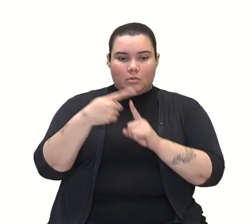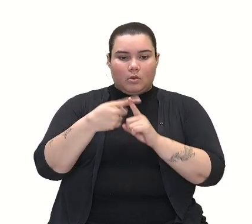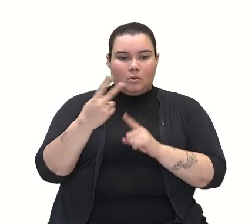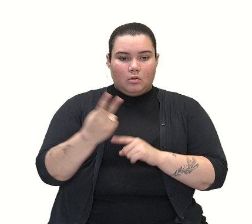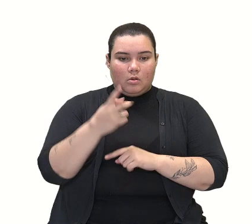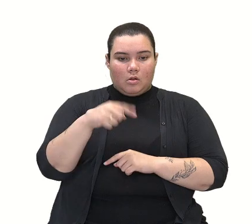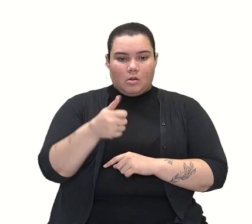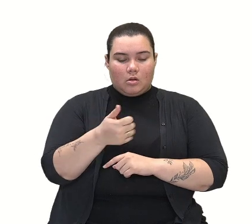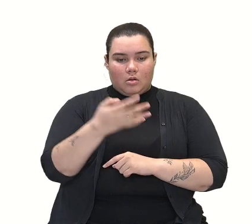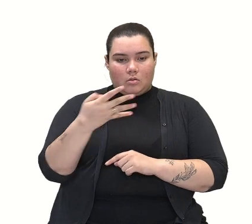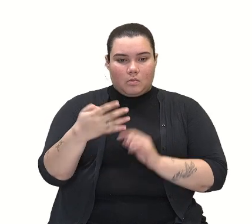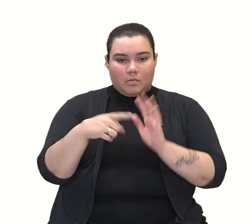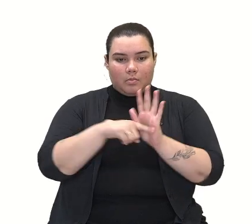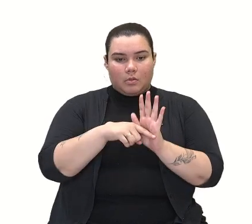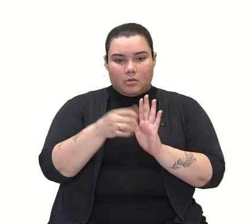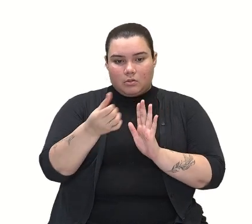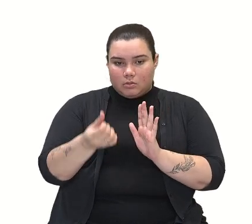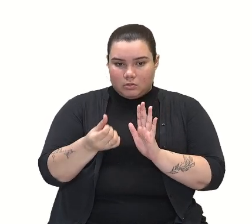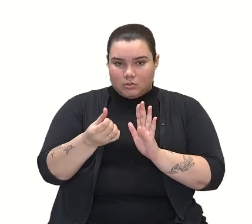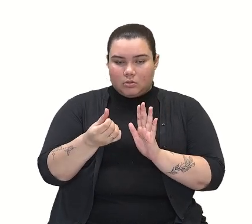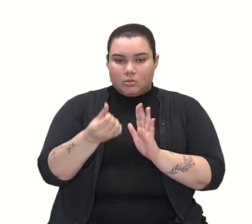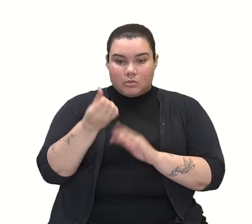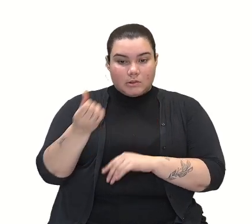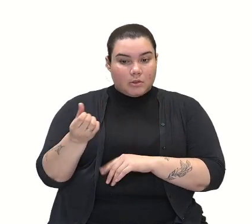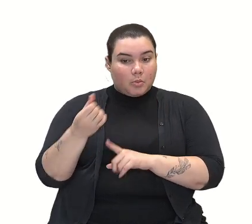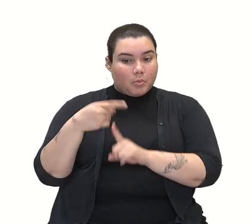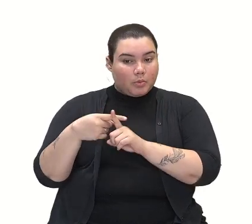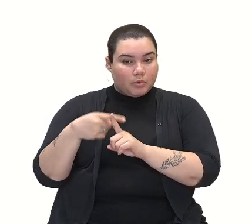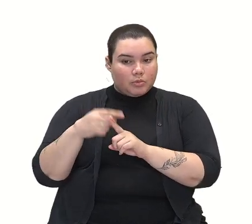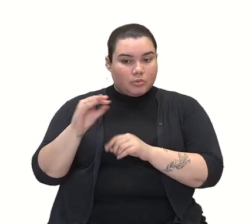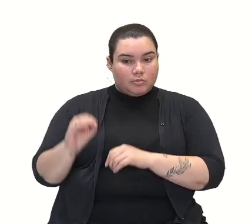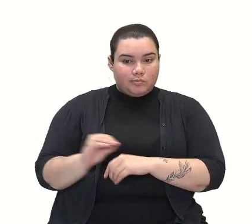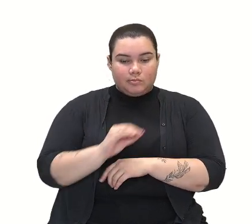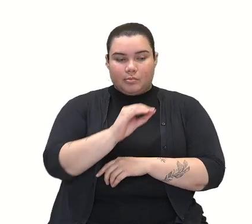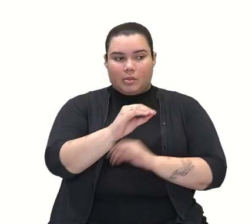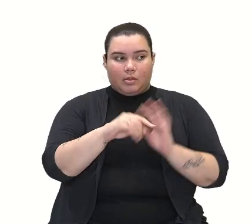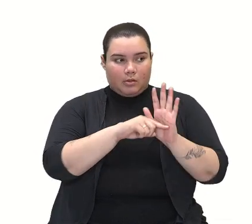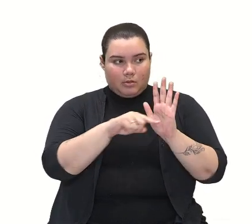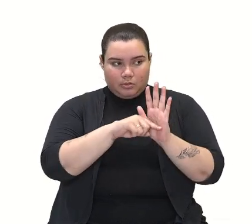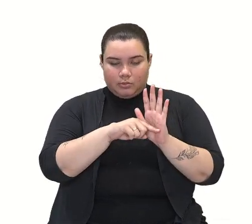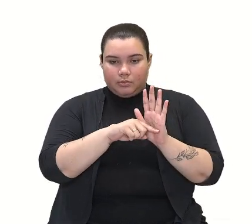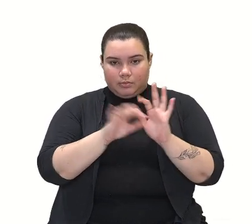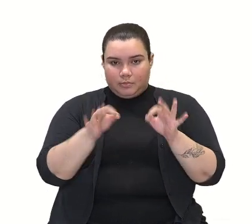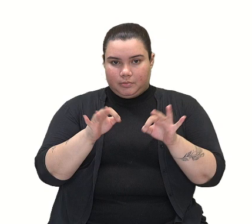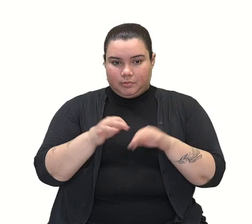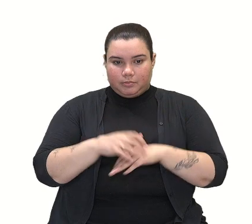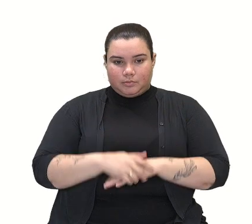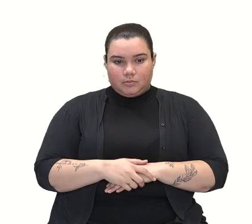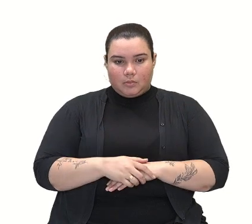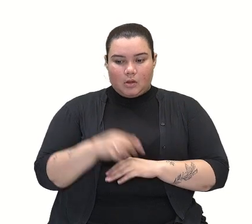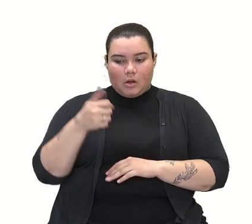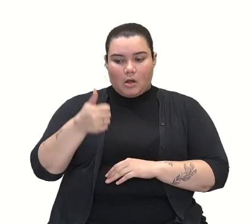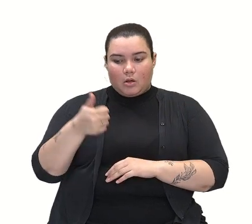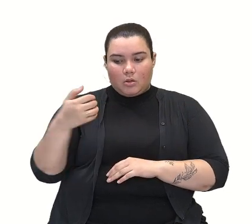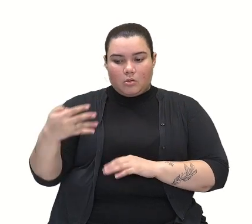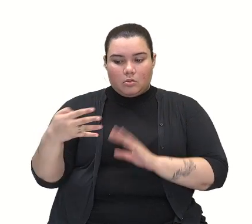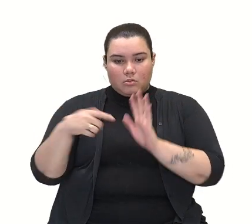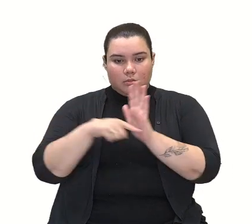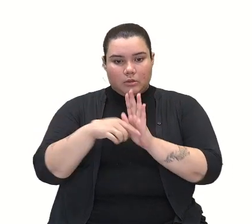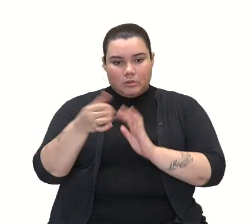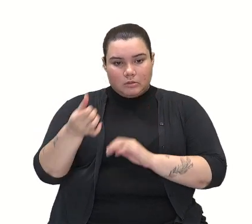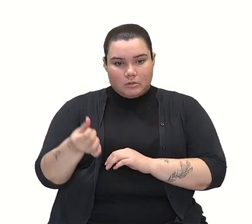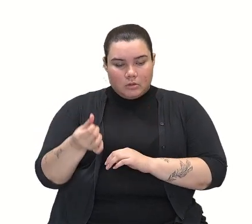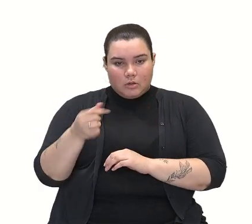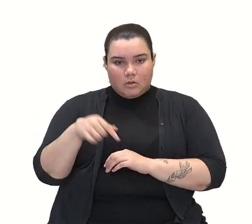14, menos 6, né? Levando, então, 6 para o outro membro. Então, 14 menos 6, quantidade